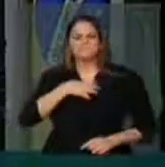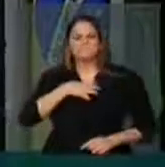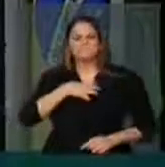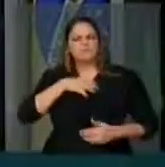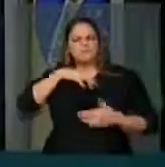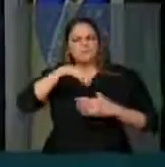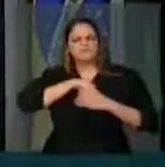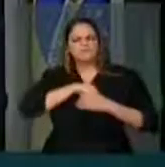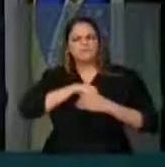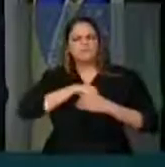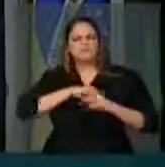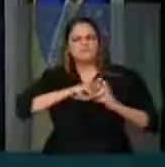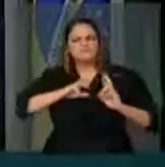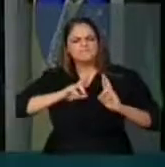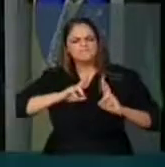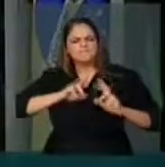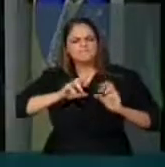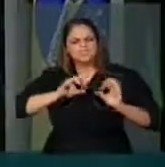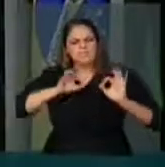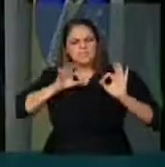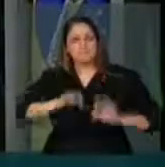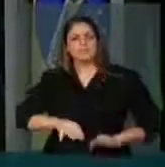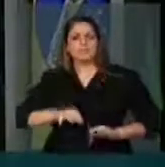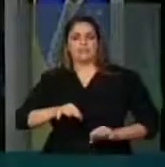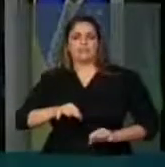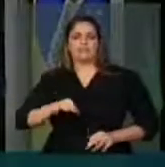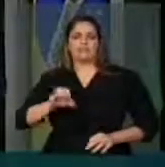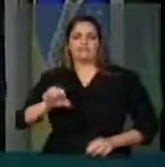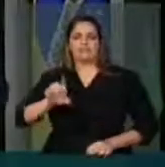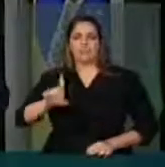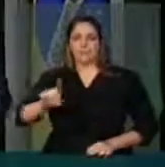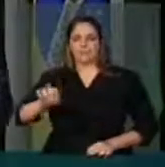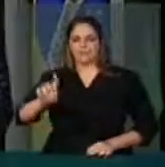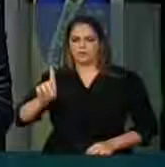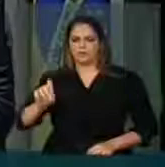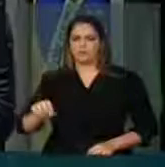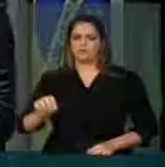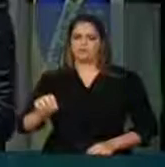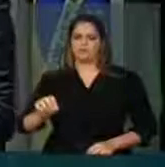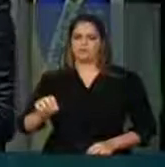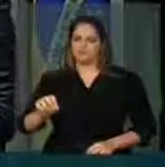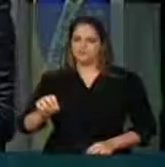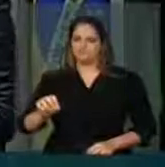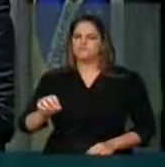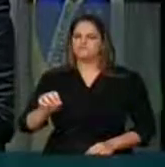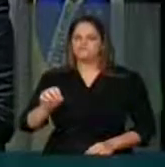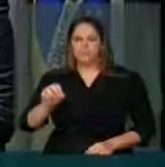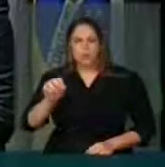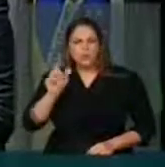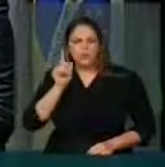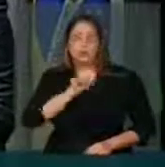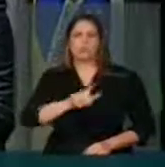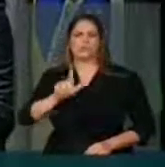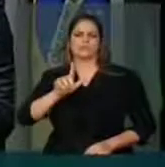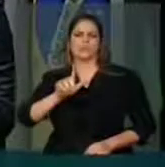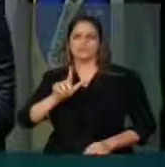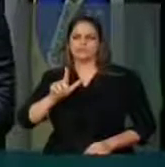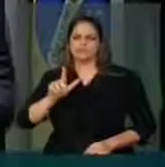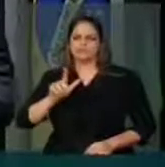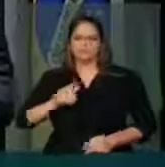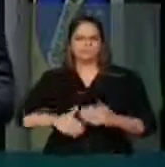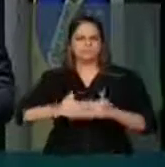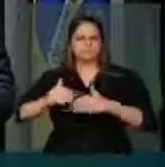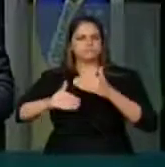de nossos corações, todos socialistas, que Eduardo hoje certamente estaria brilhando se aqui estivesse. Na